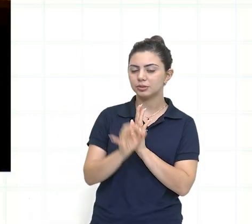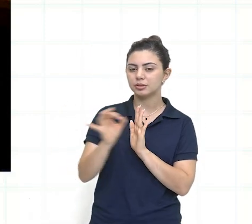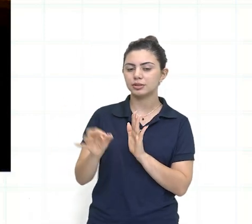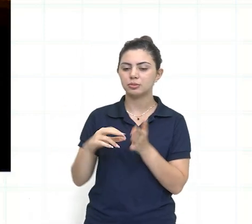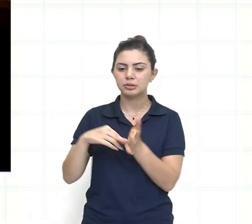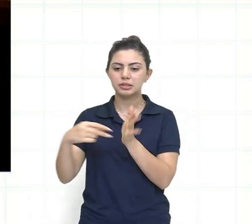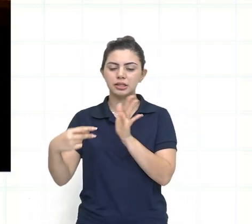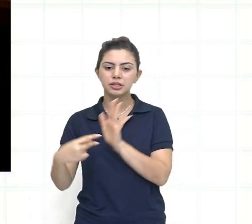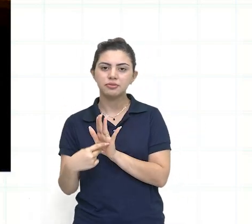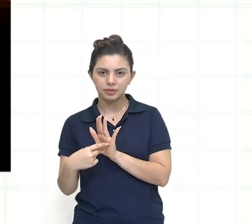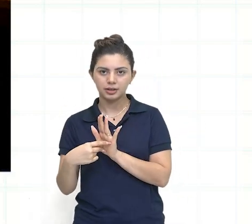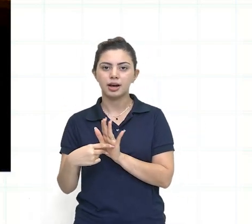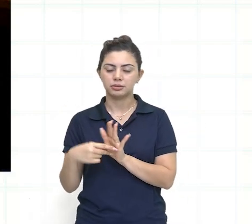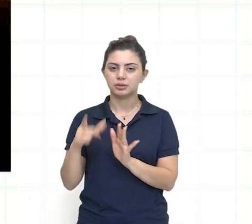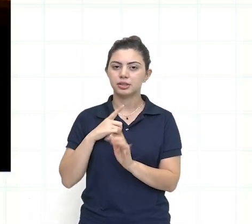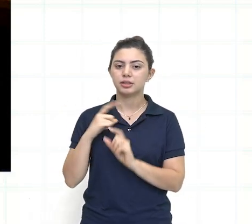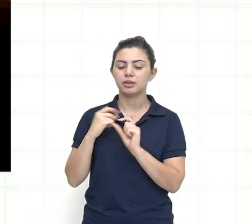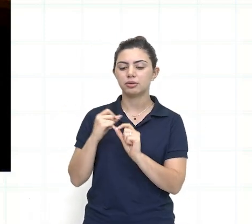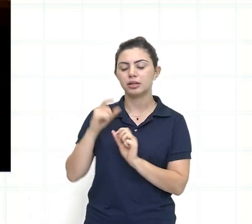de uma